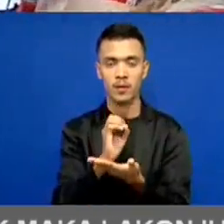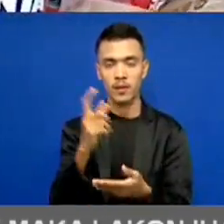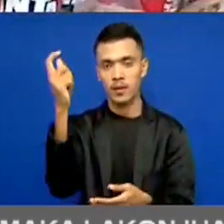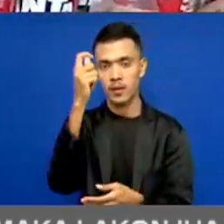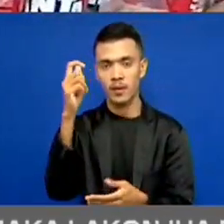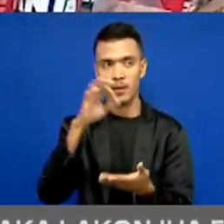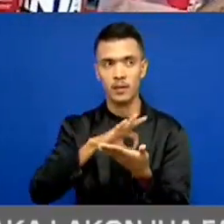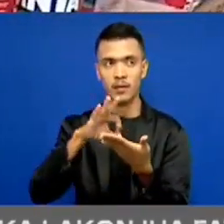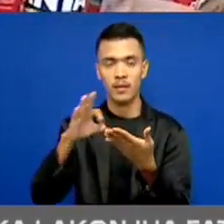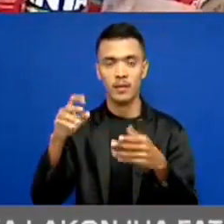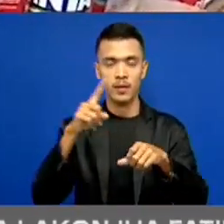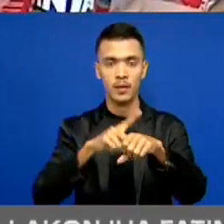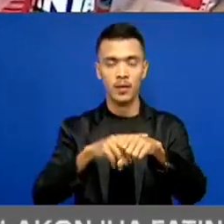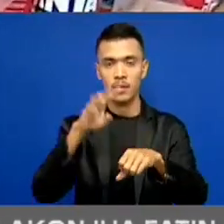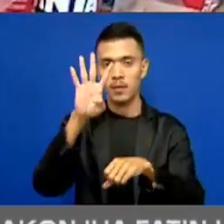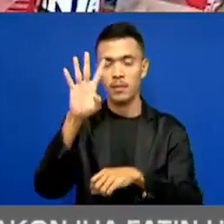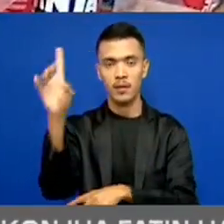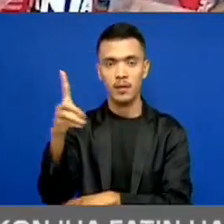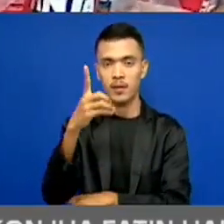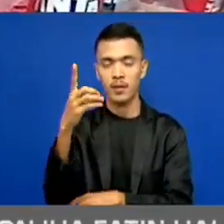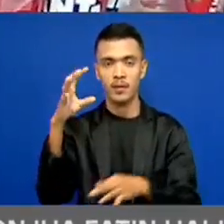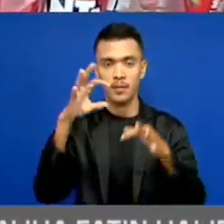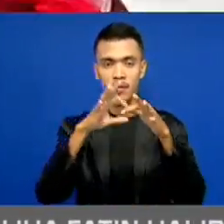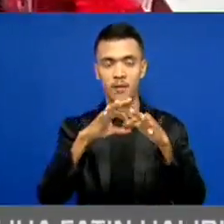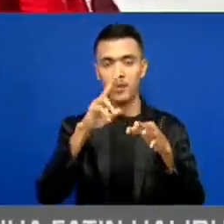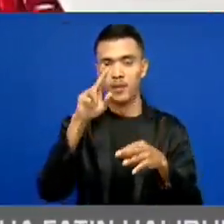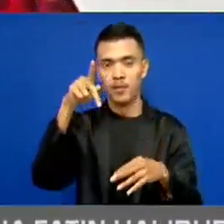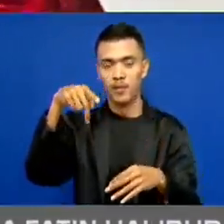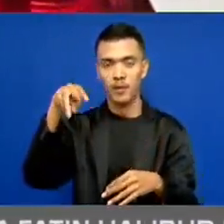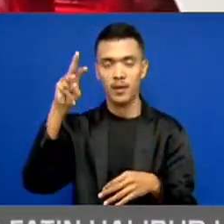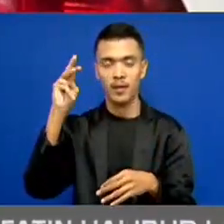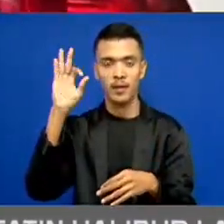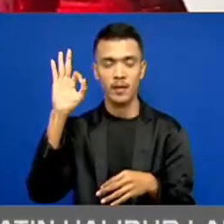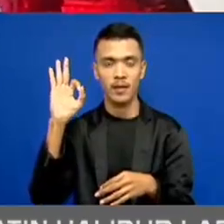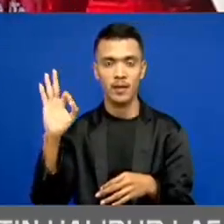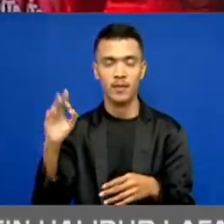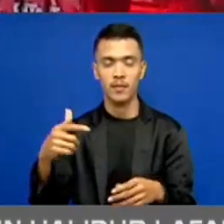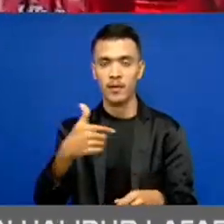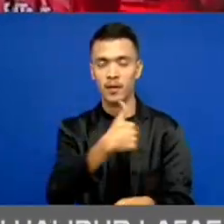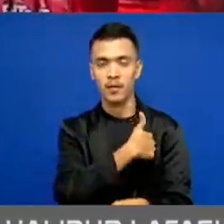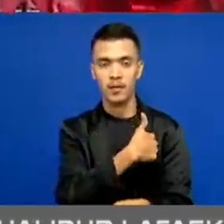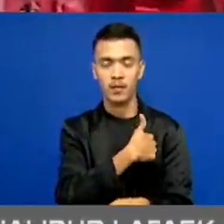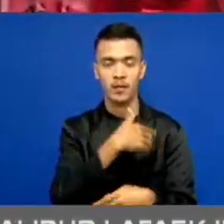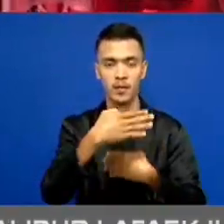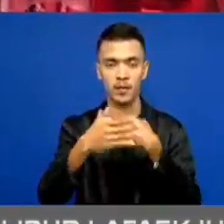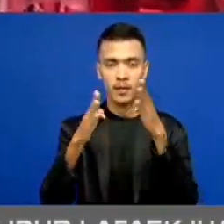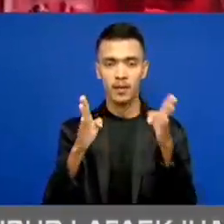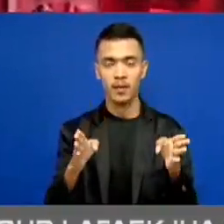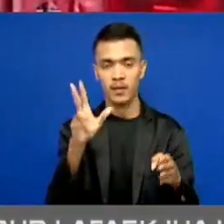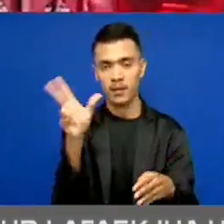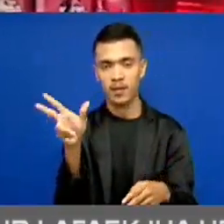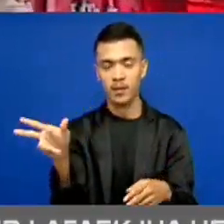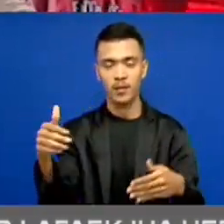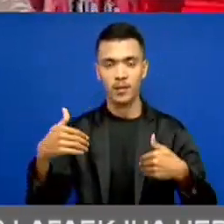Terça-feira, nem mais ou menos, Tucurrada der membro o PF prende bebidas açucaradas com marca Fanta Ramoto Caixa Tolnulo e a